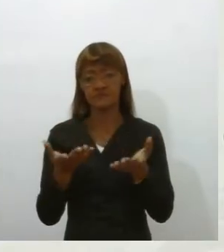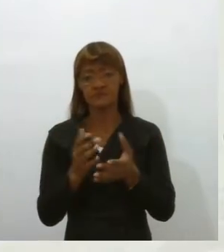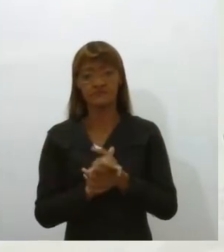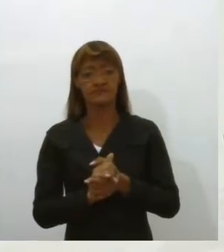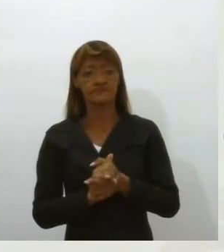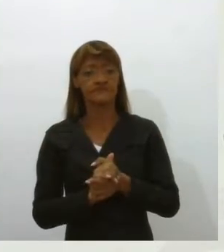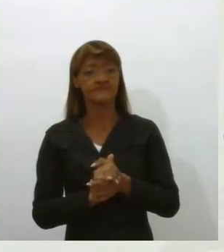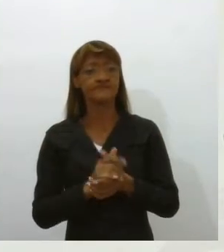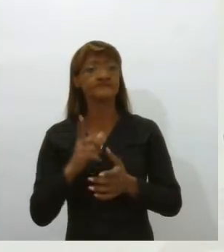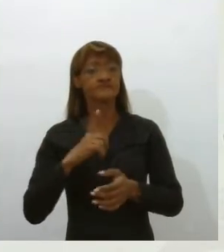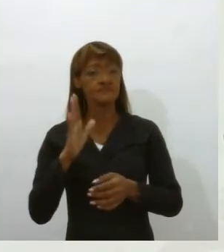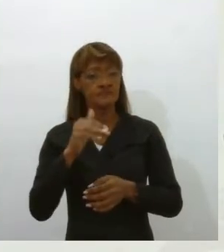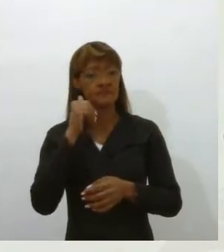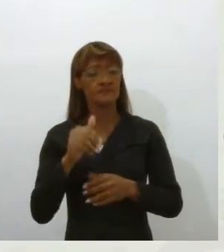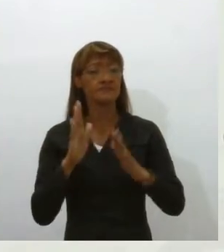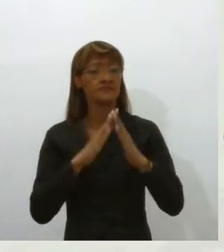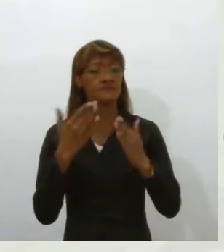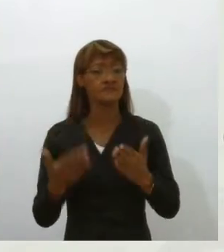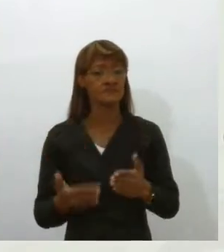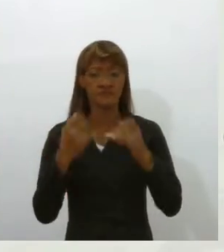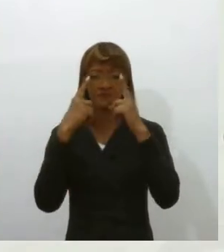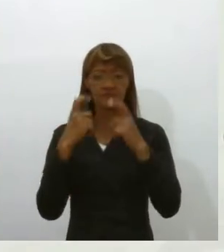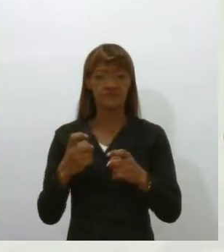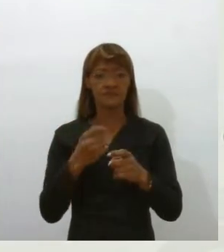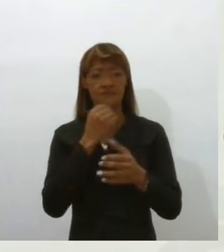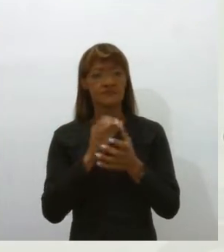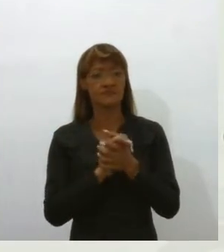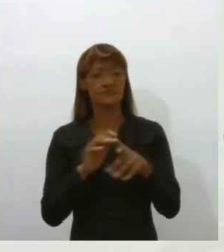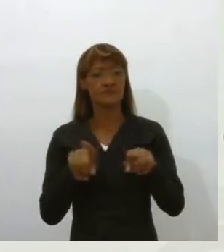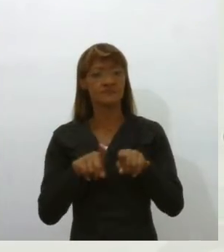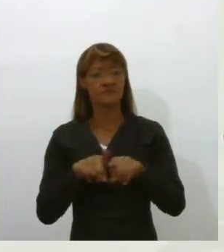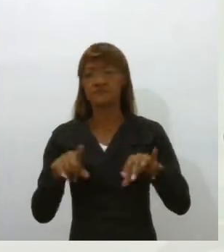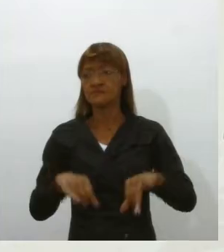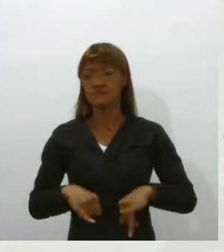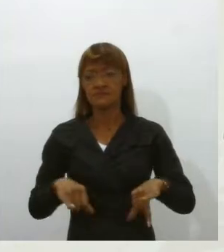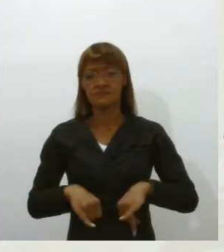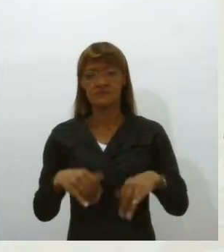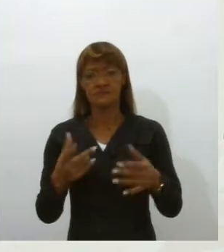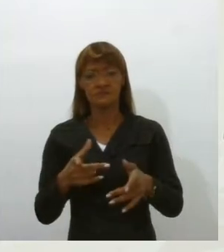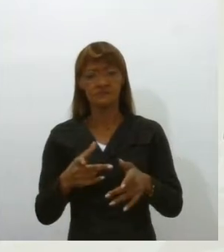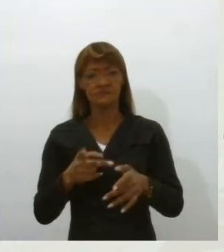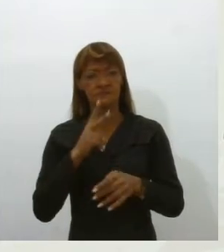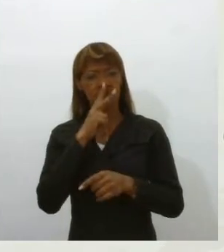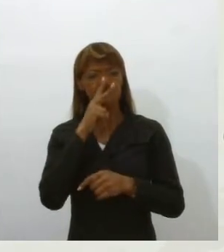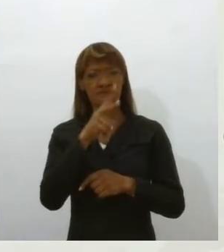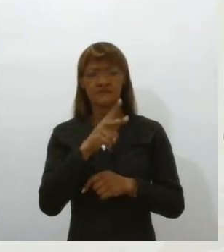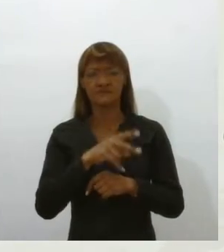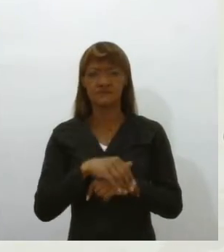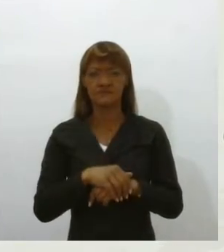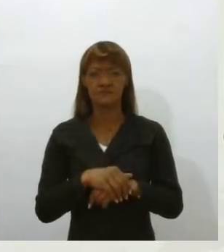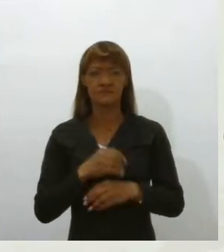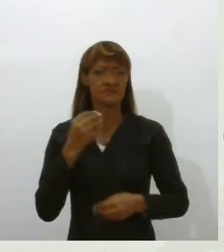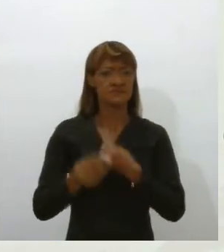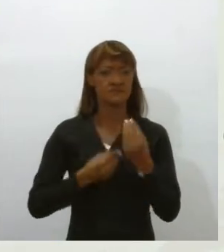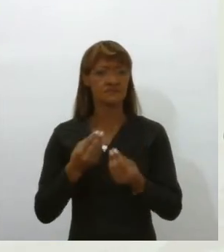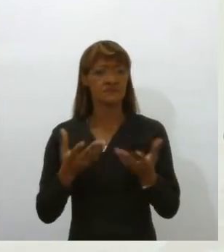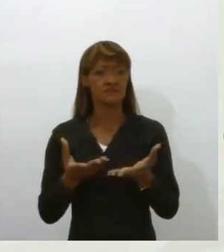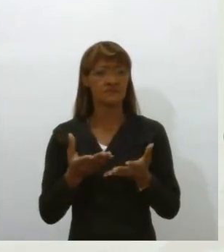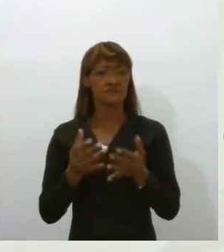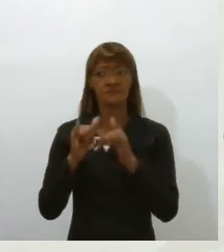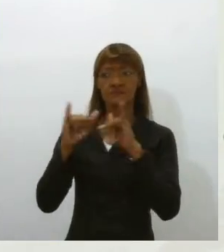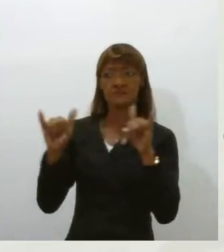casa, a pandemia, os maridos ficaram mais em casa e elas foram agredidas com mais força. E como é que elas iam avisar familiares, né,